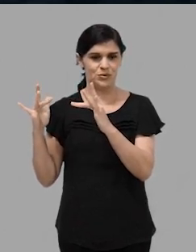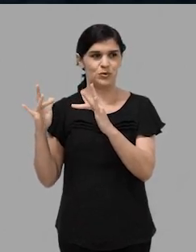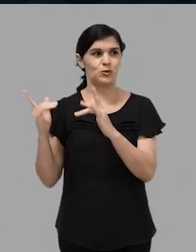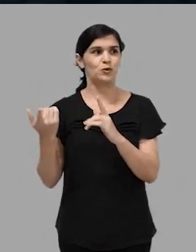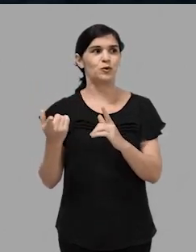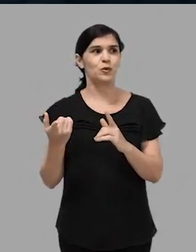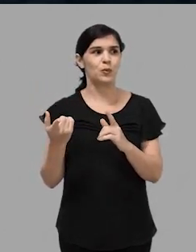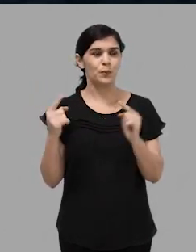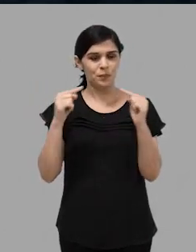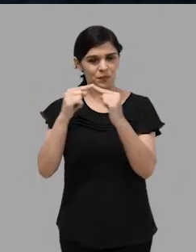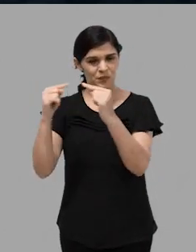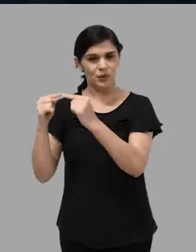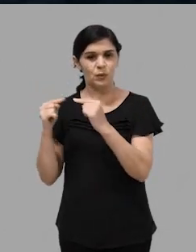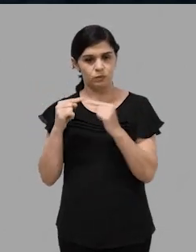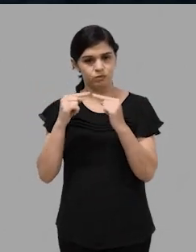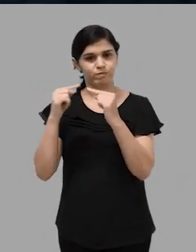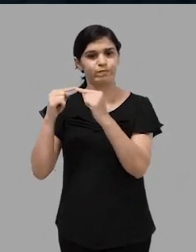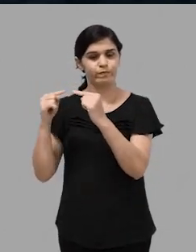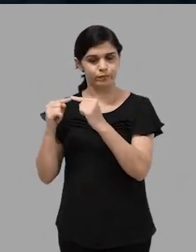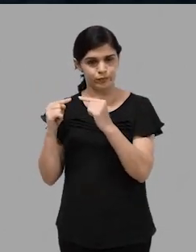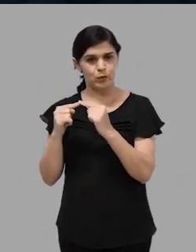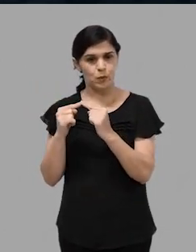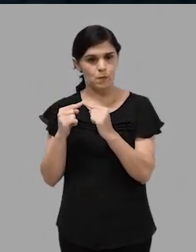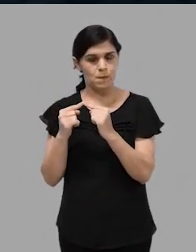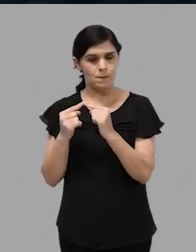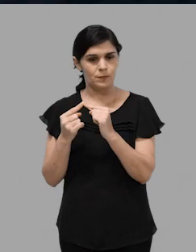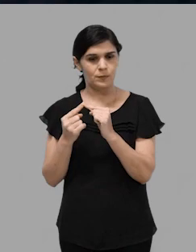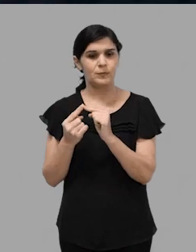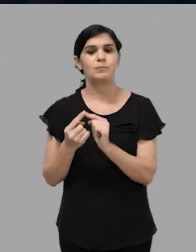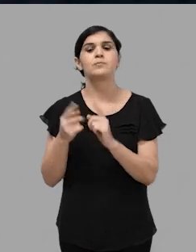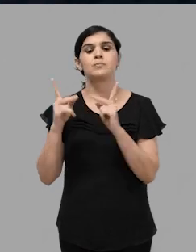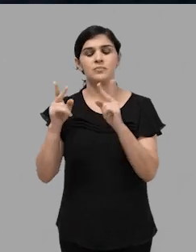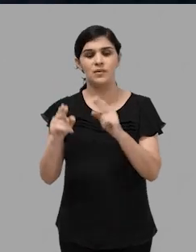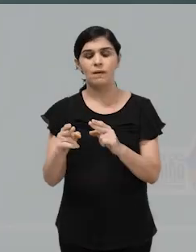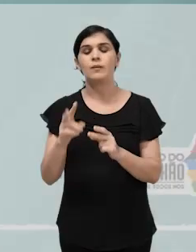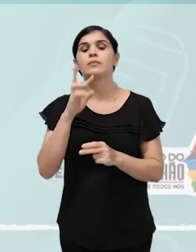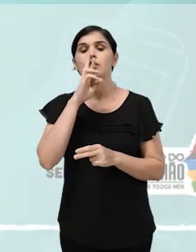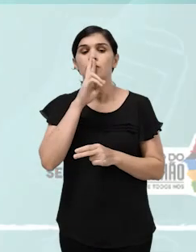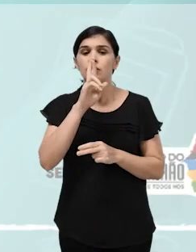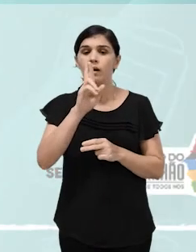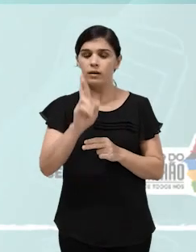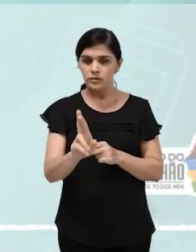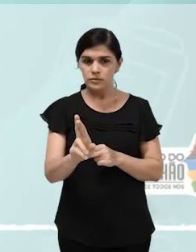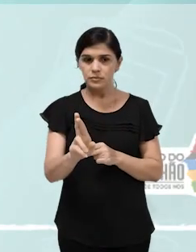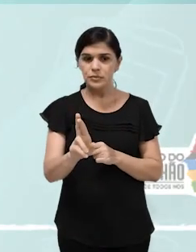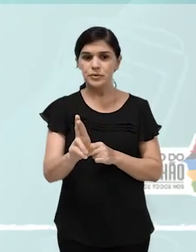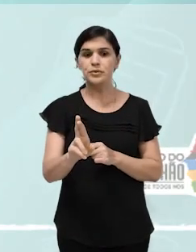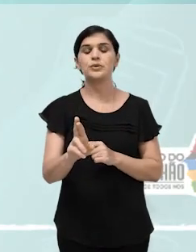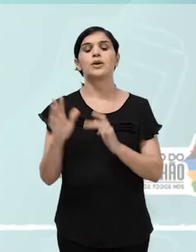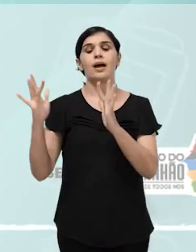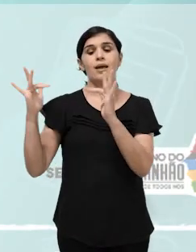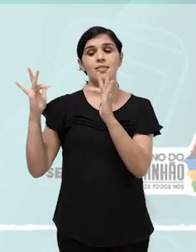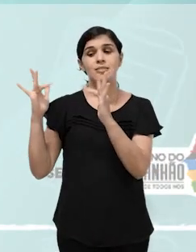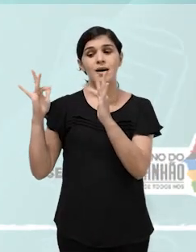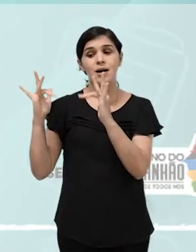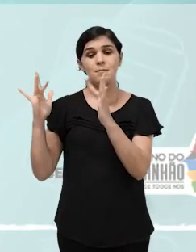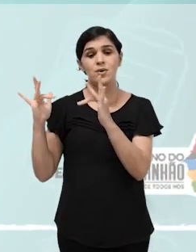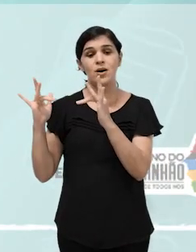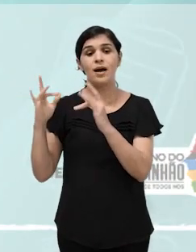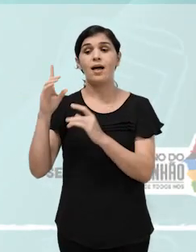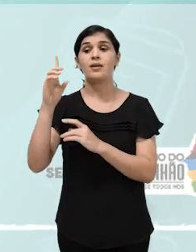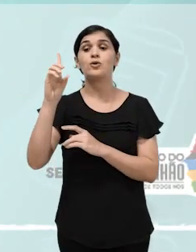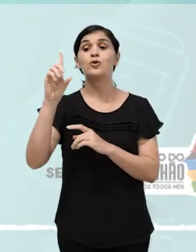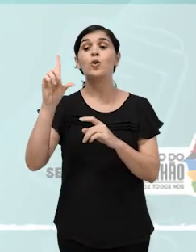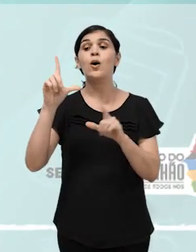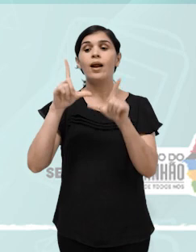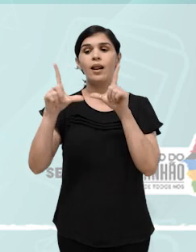mas companheiro também teria a ver, mas a palavra correta, a resposta certa é namorado. Vamos agora para a